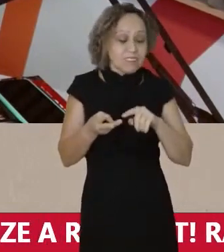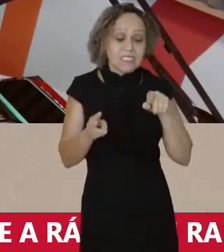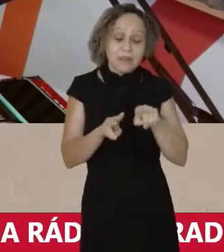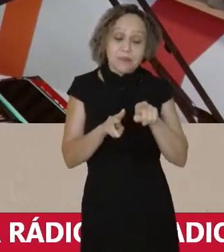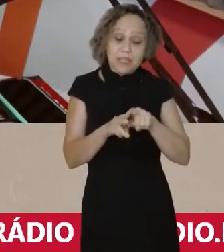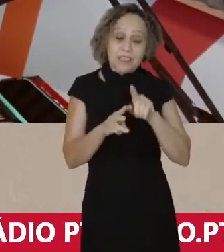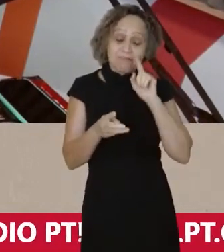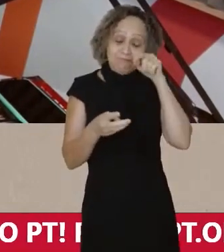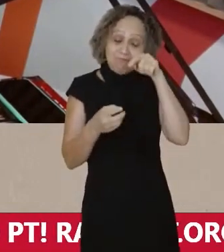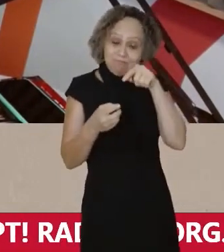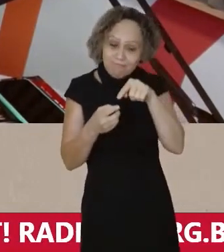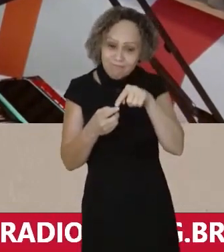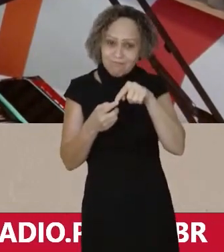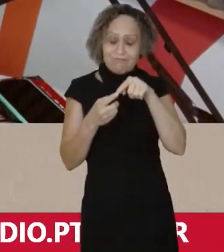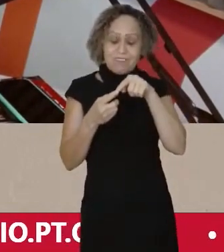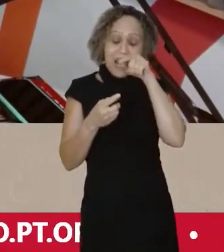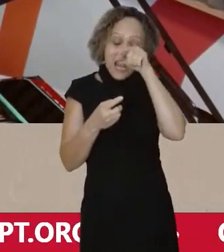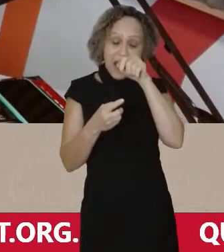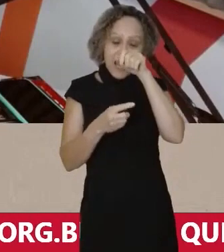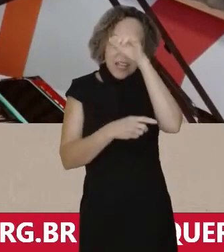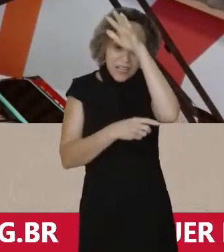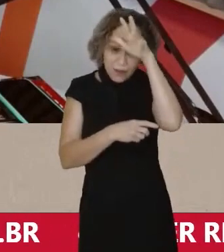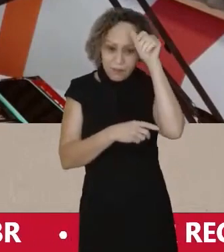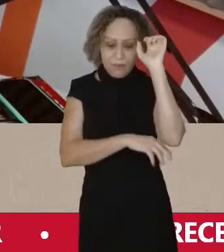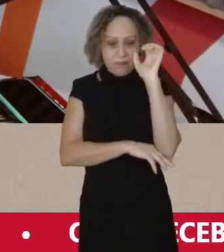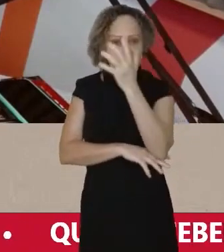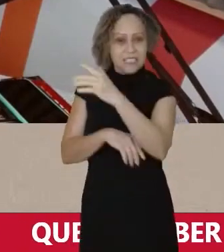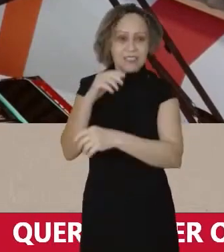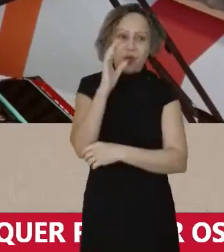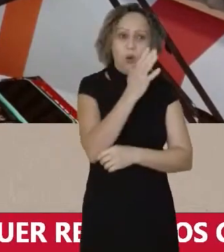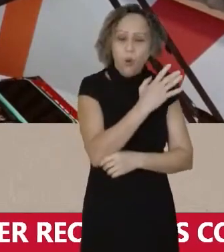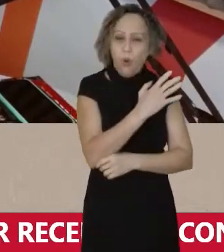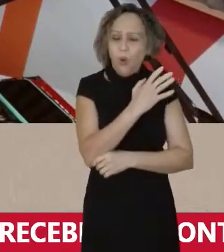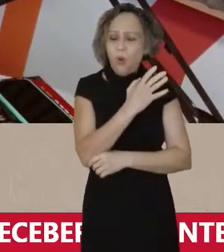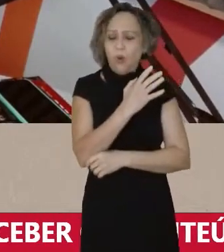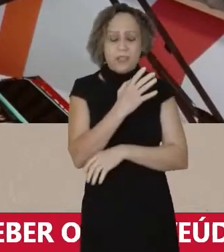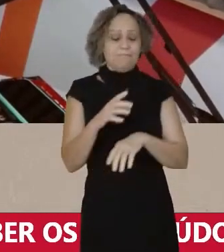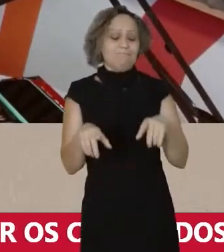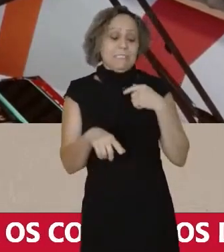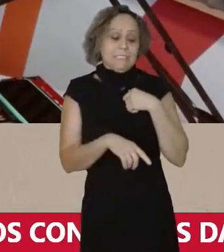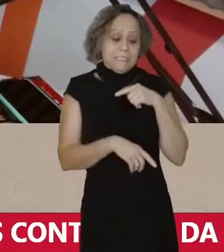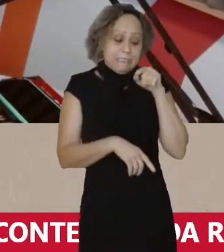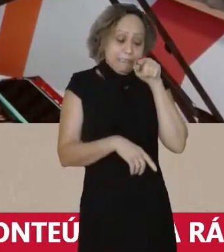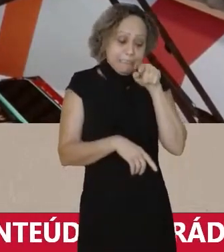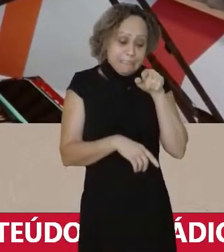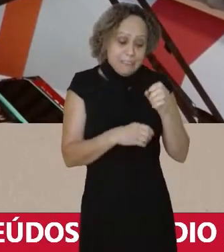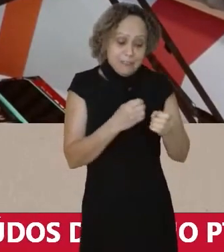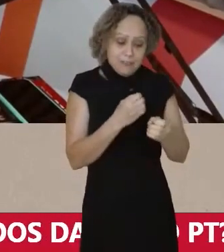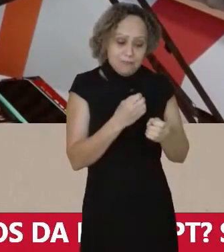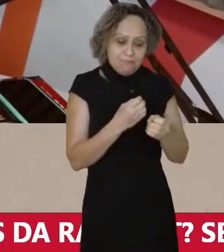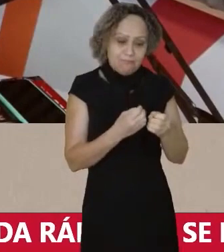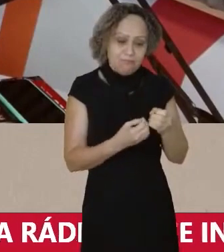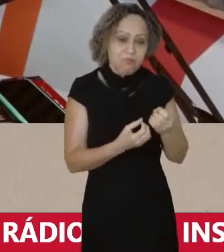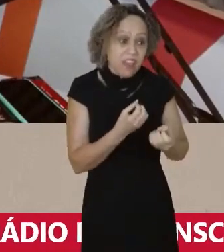Amazônia, esse fogo, né, mais uma articulação, né, para